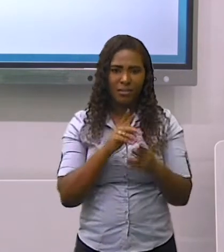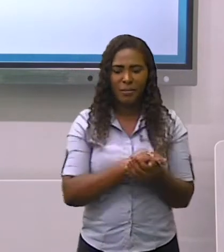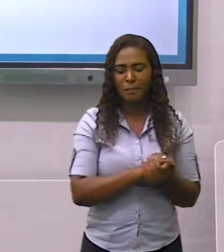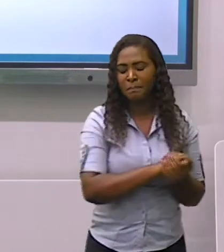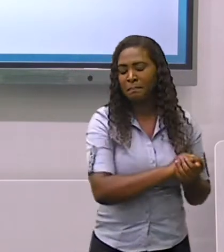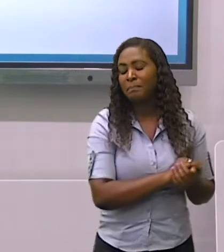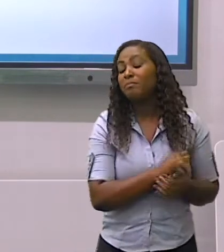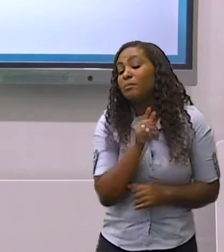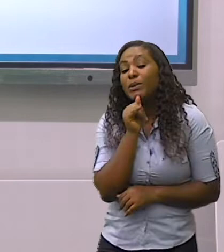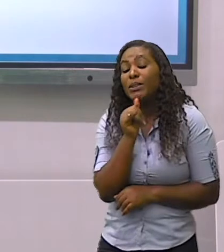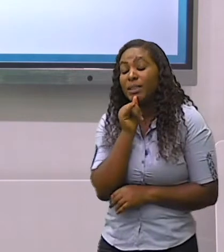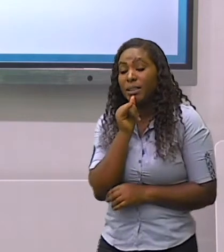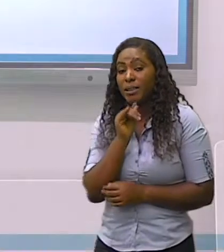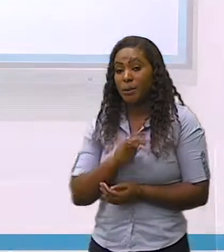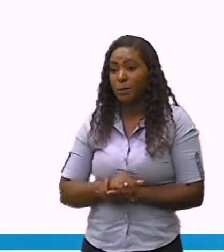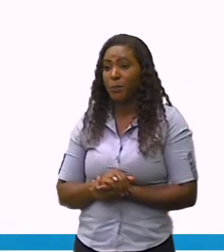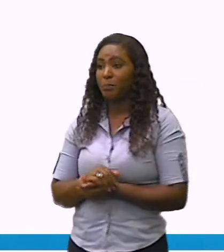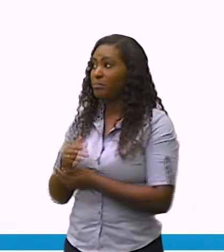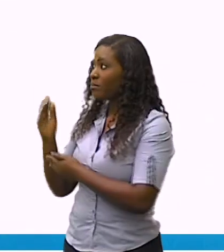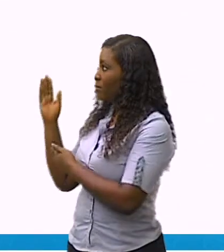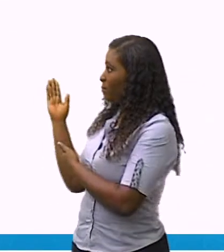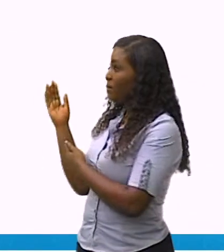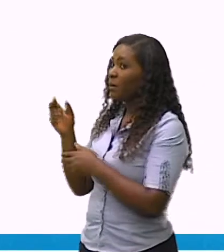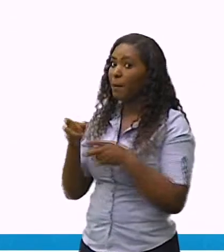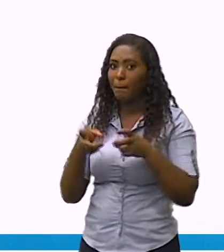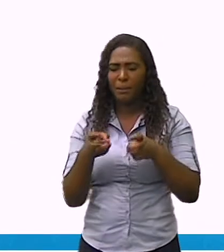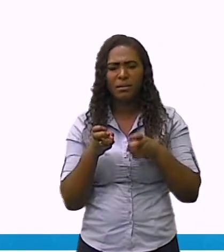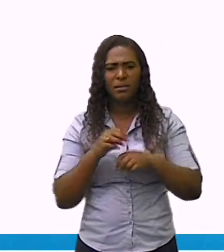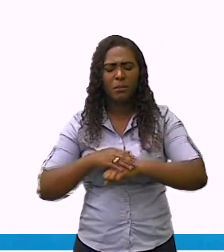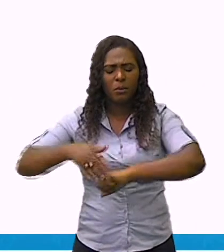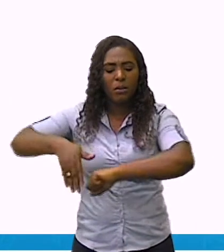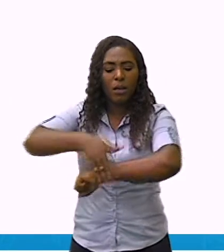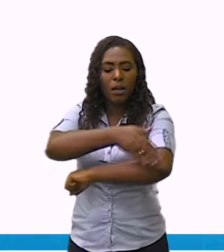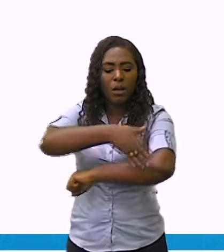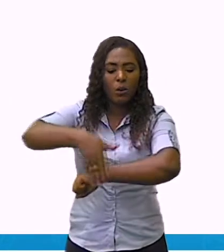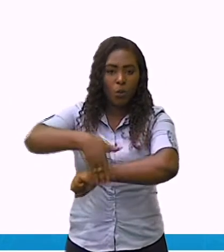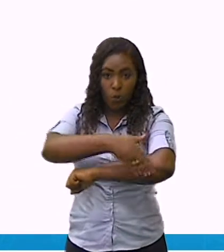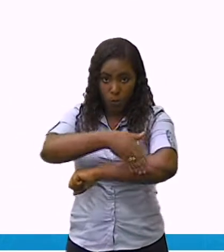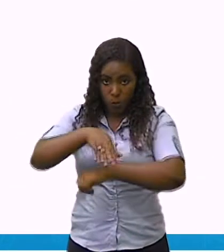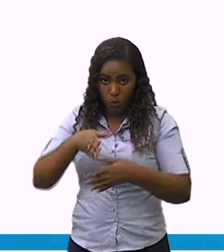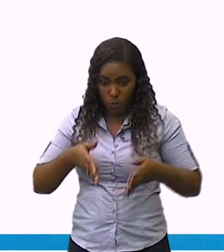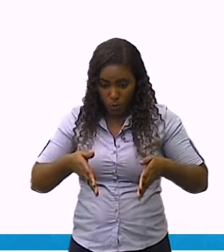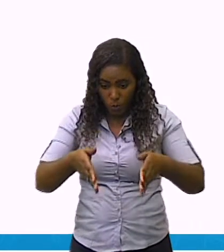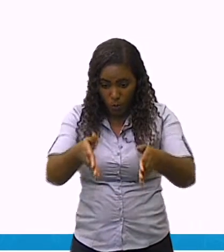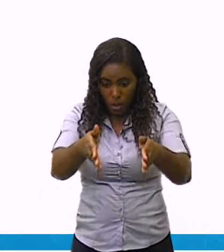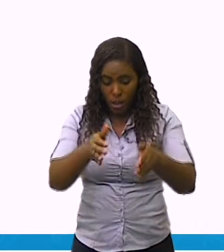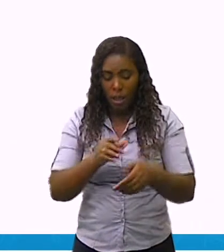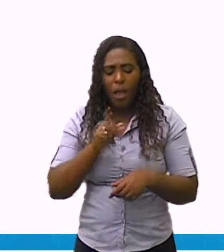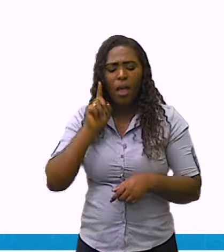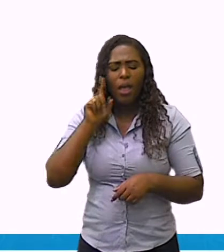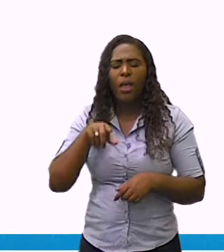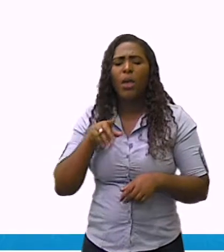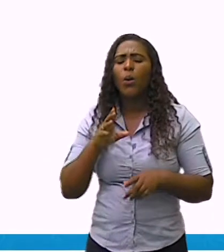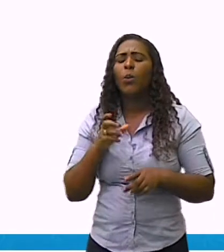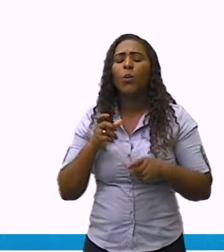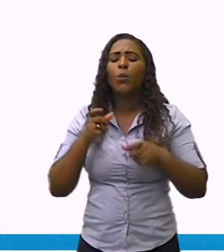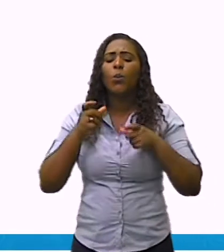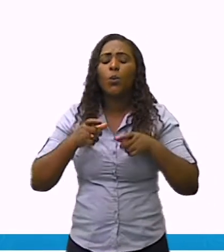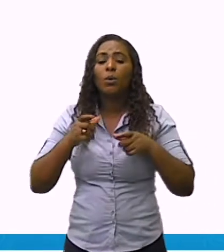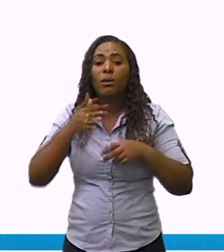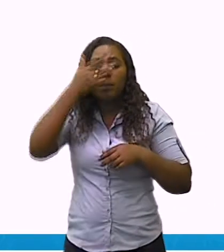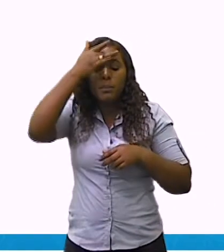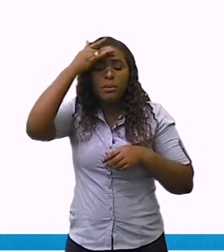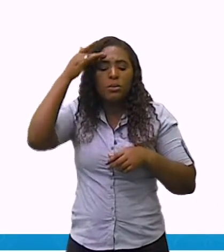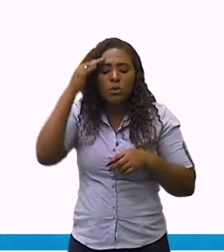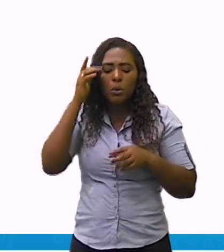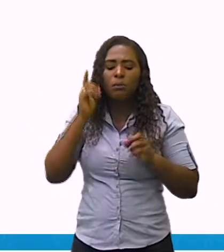exemplo, vamos perceber que a rua, ela corresponde a um local público, por onde as pessoas